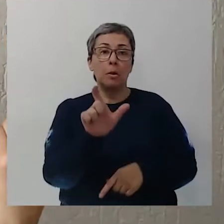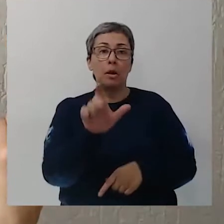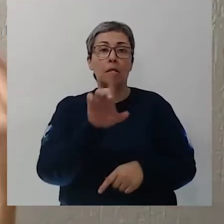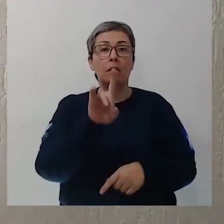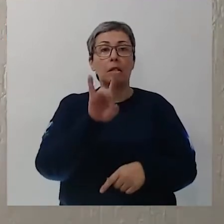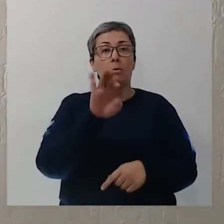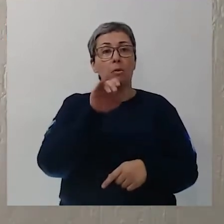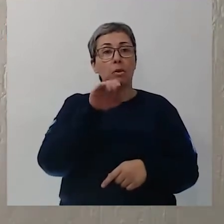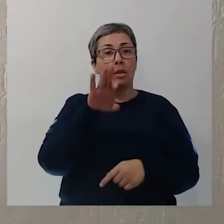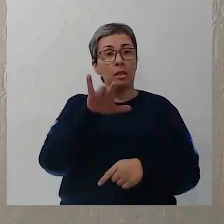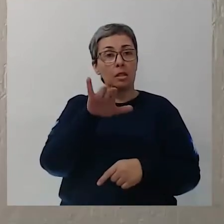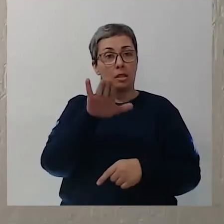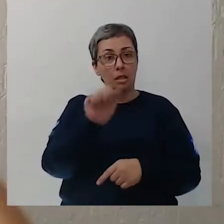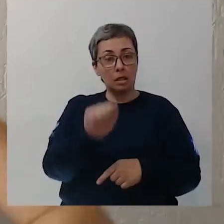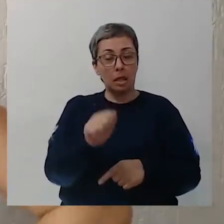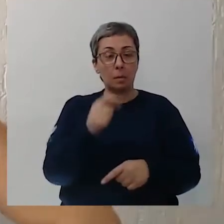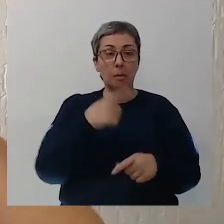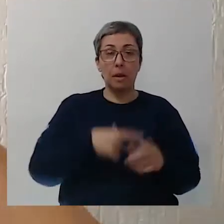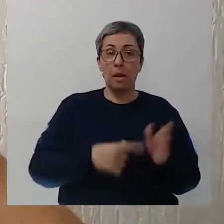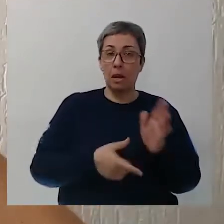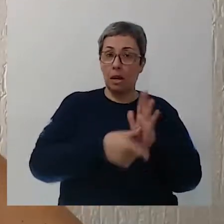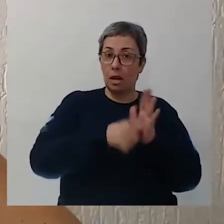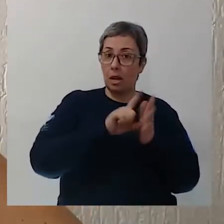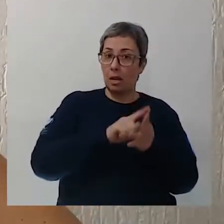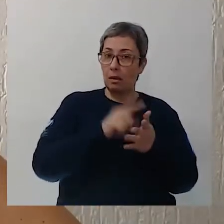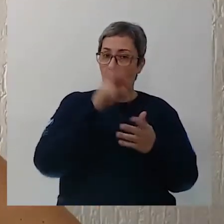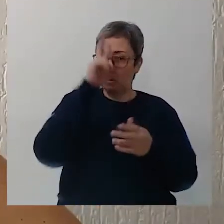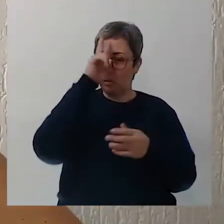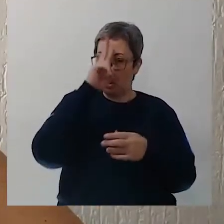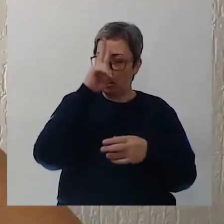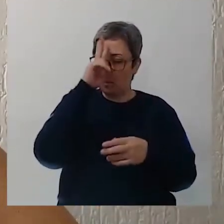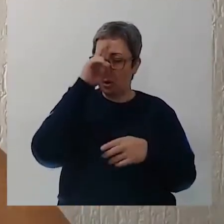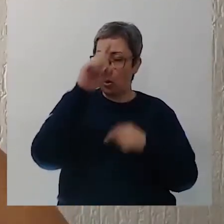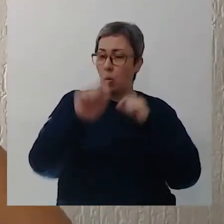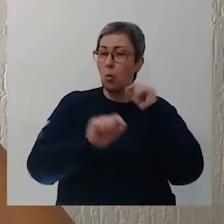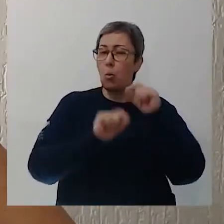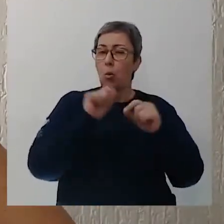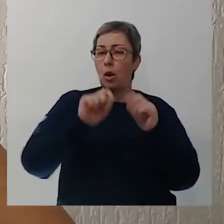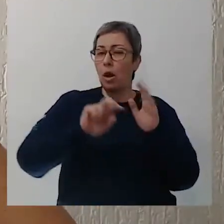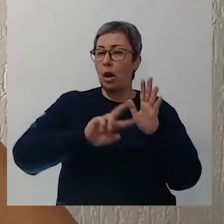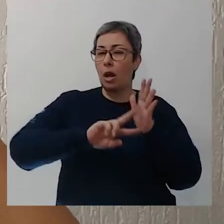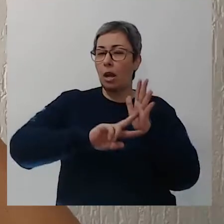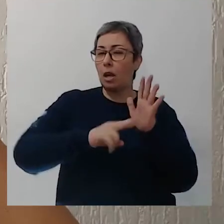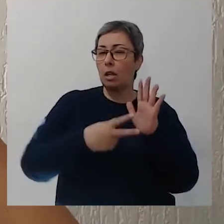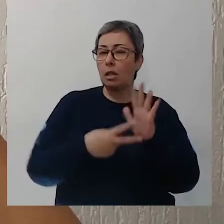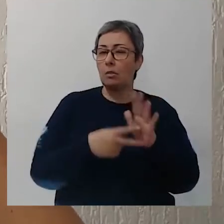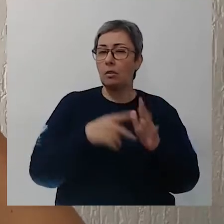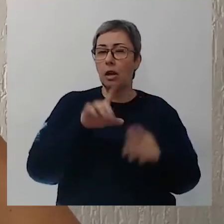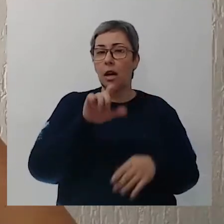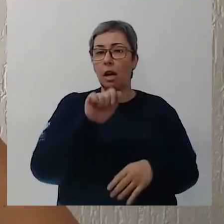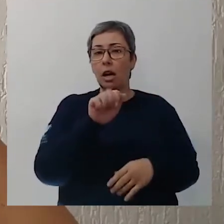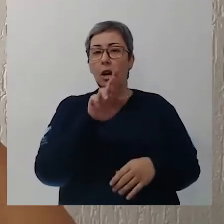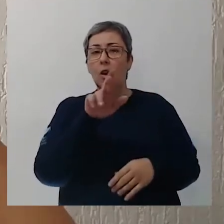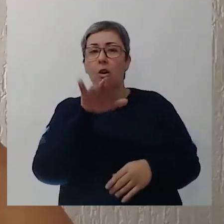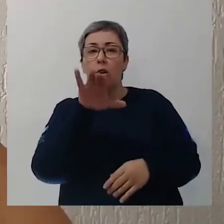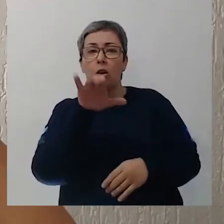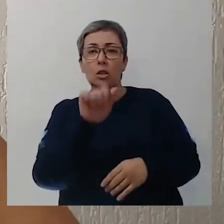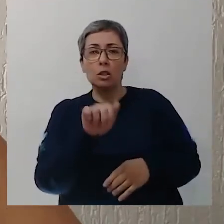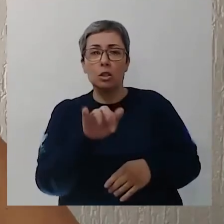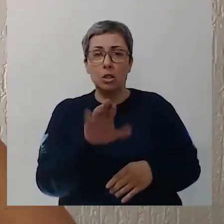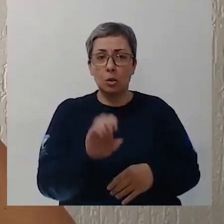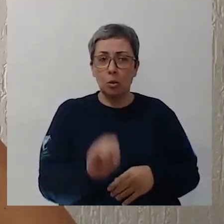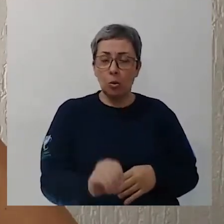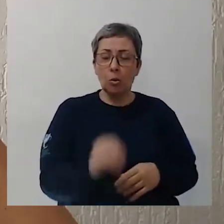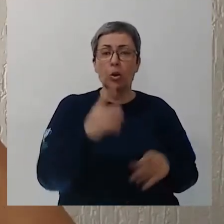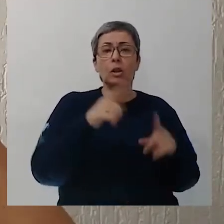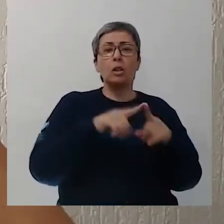acróstico. Mas antes, vamos recordar, quem me diz o que é um acróstico? A gente falou,